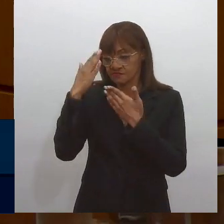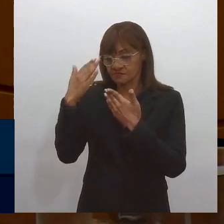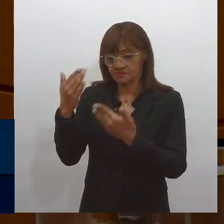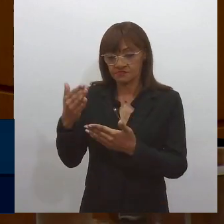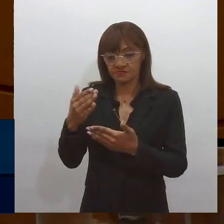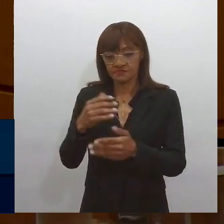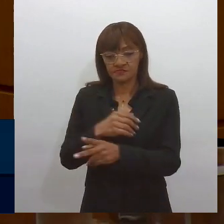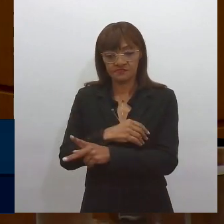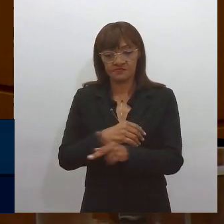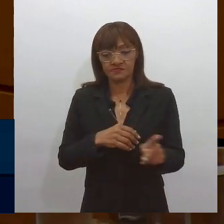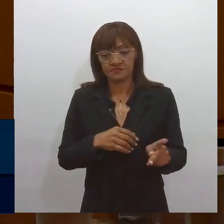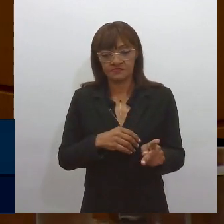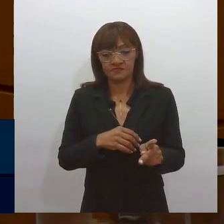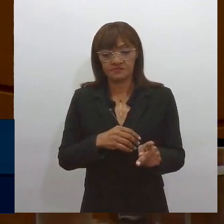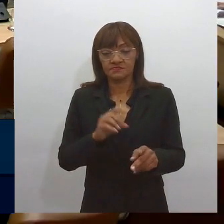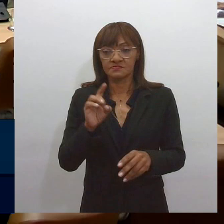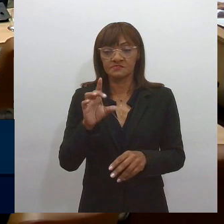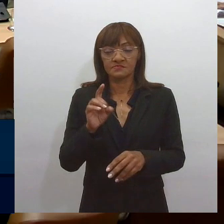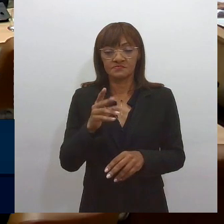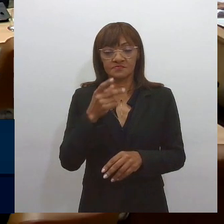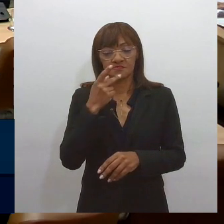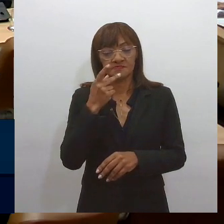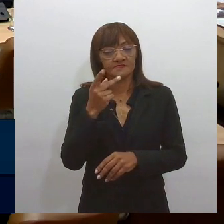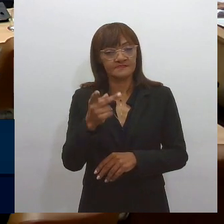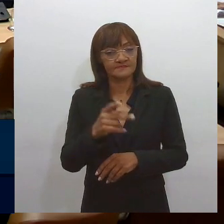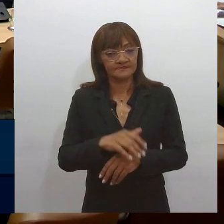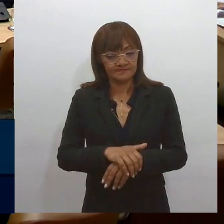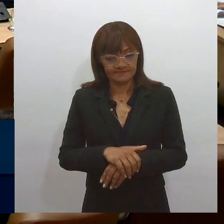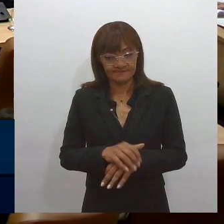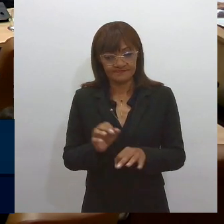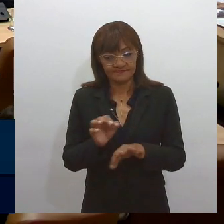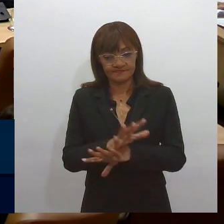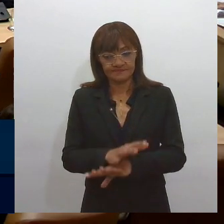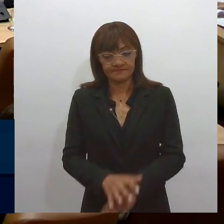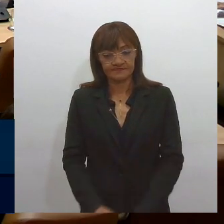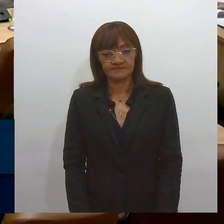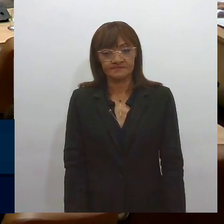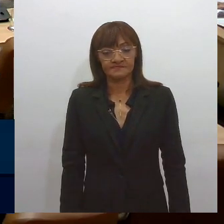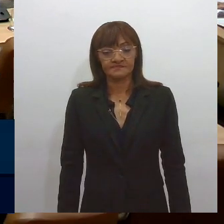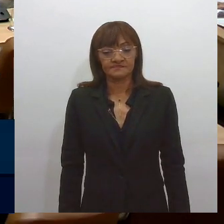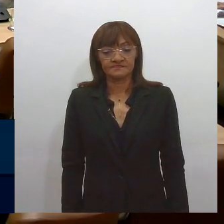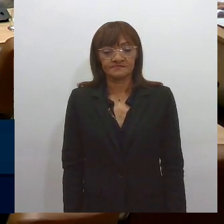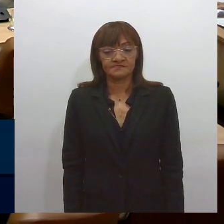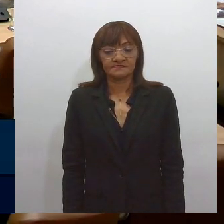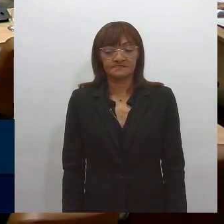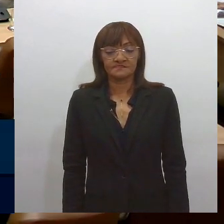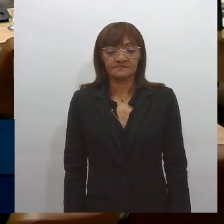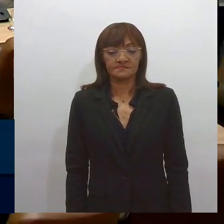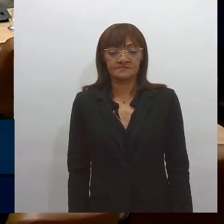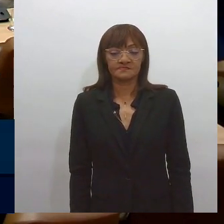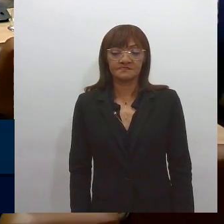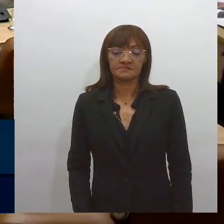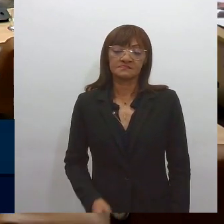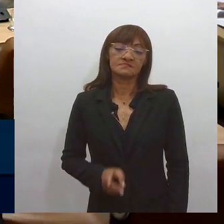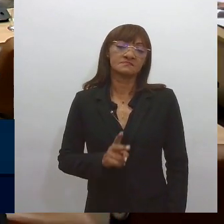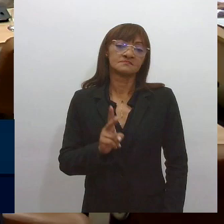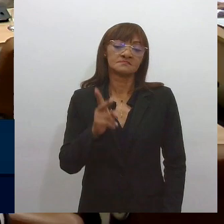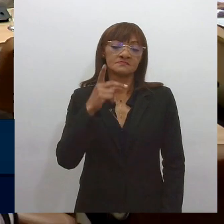aqui esse registro ainda doqu expediente deputada Lidiane